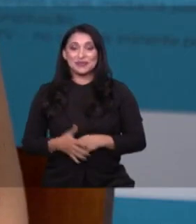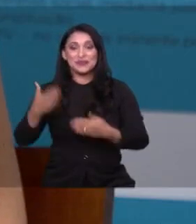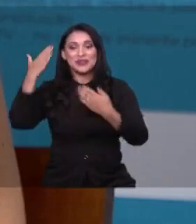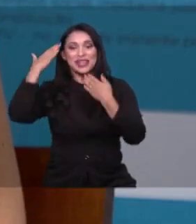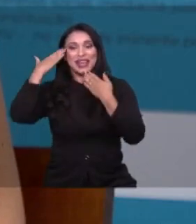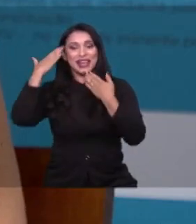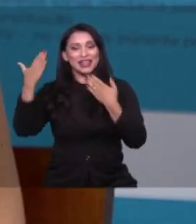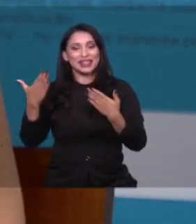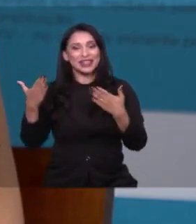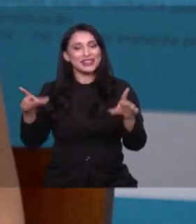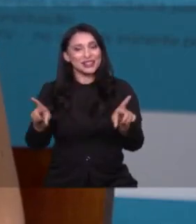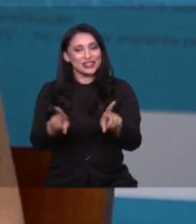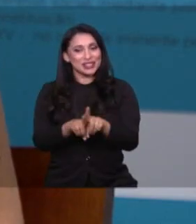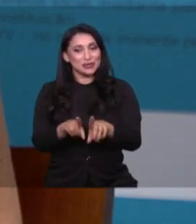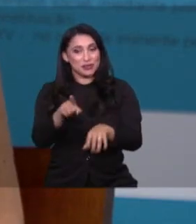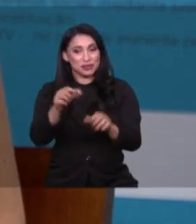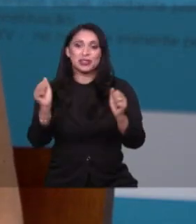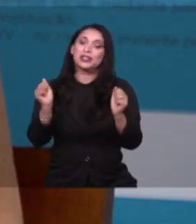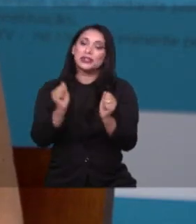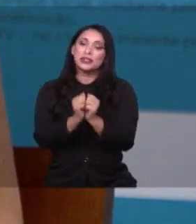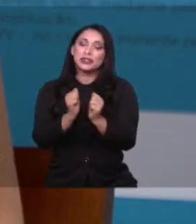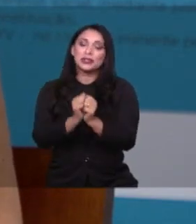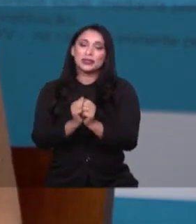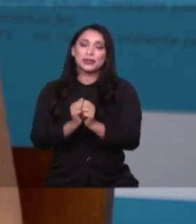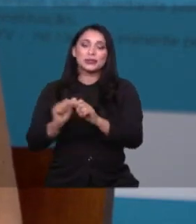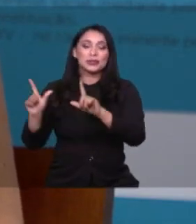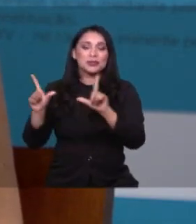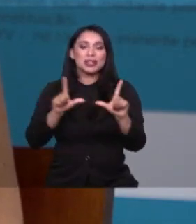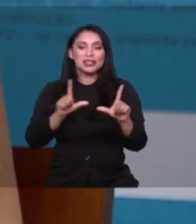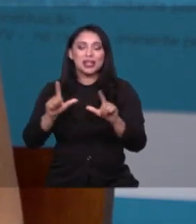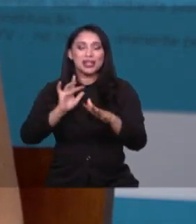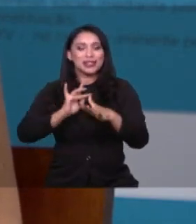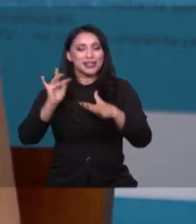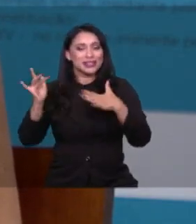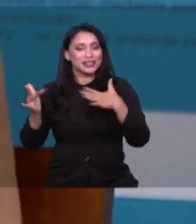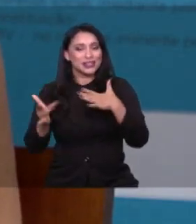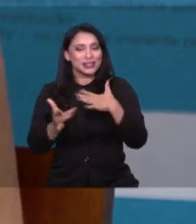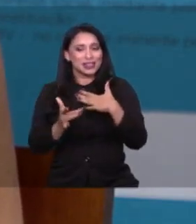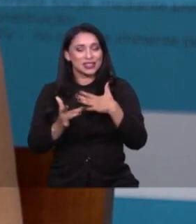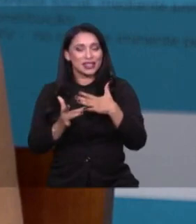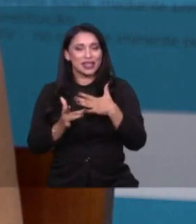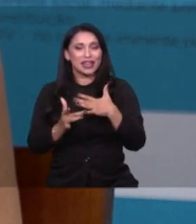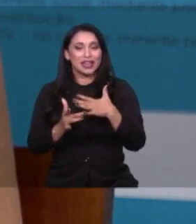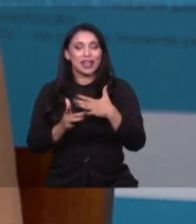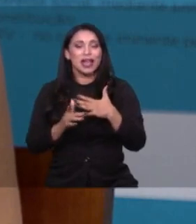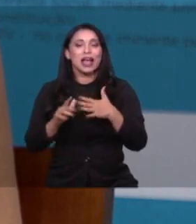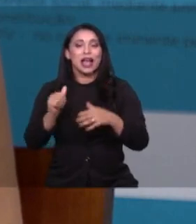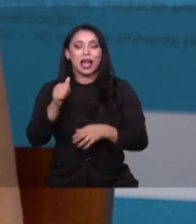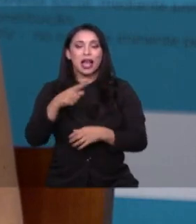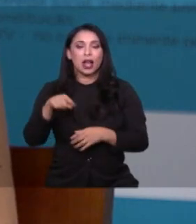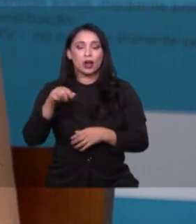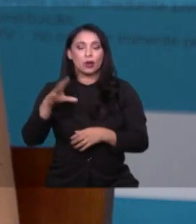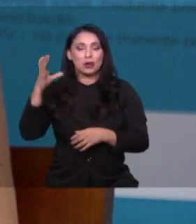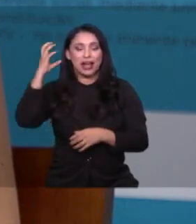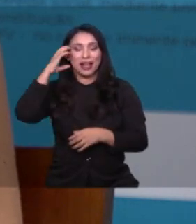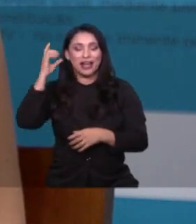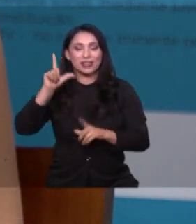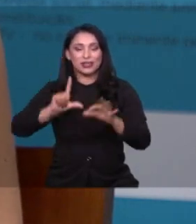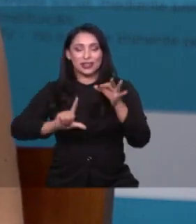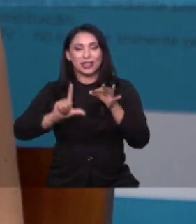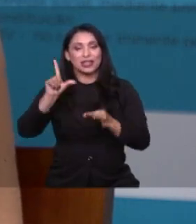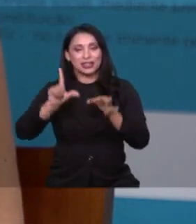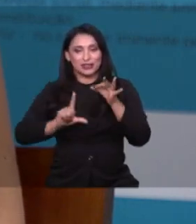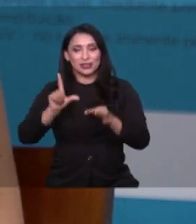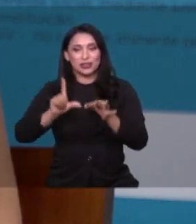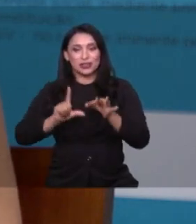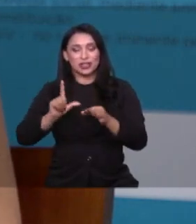agradeço também a sua companhia. Você pode rever os programas nas nossas redes sociais. Você encontra a gente pelo @Rádio e TV Justiça.